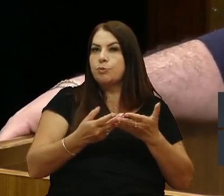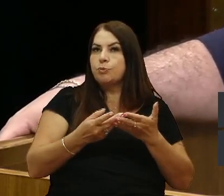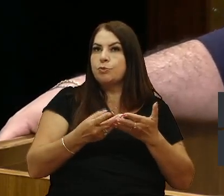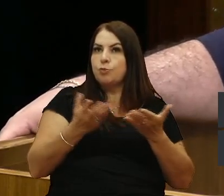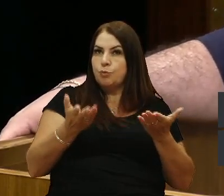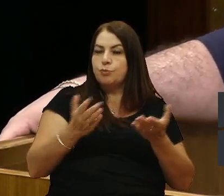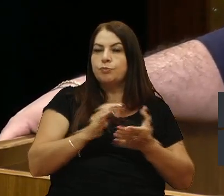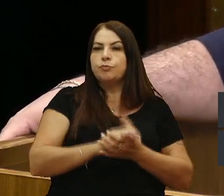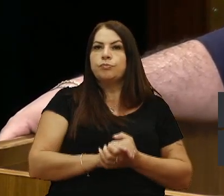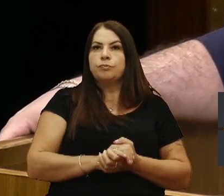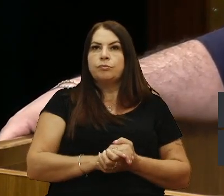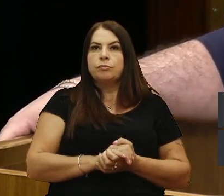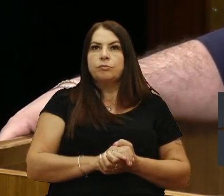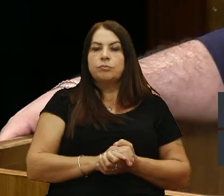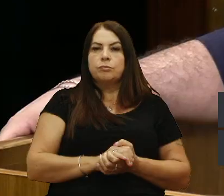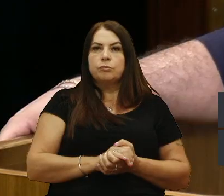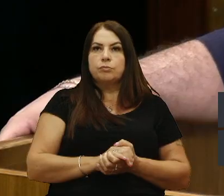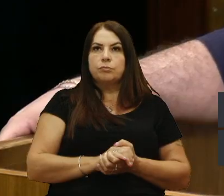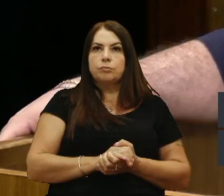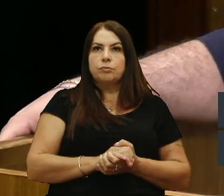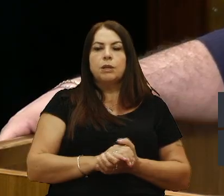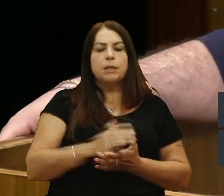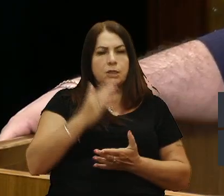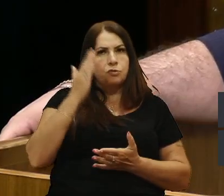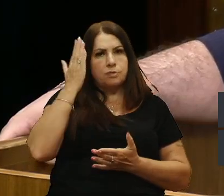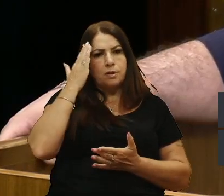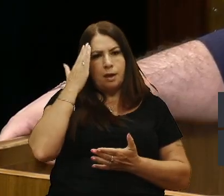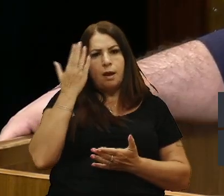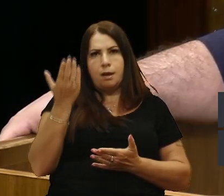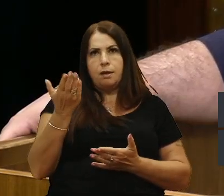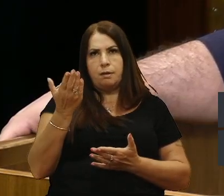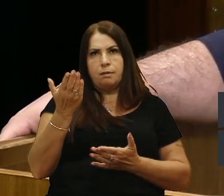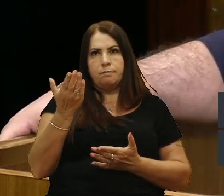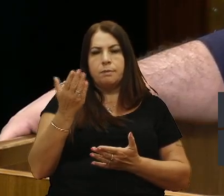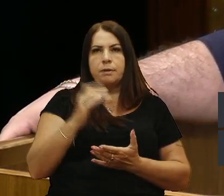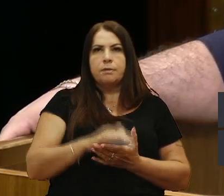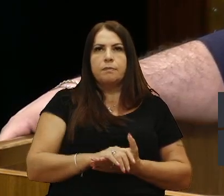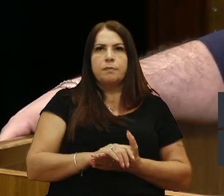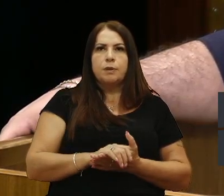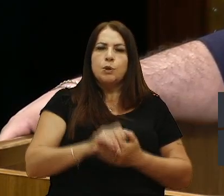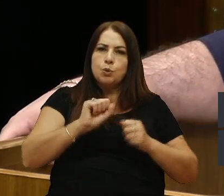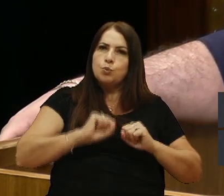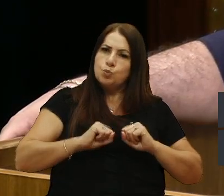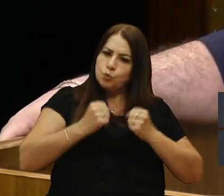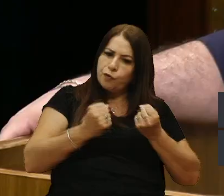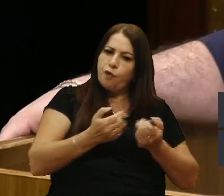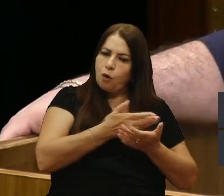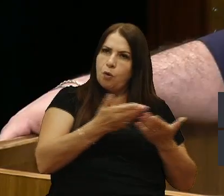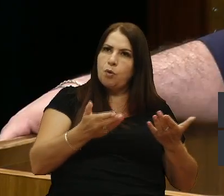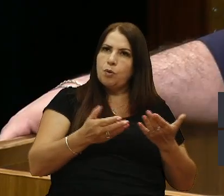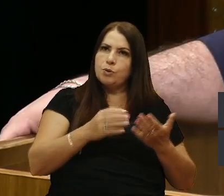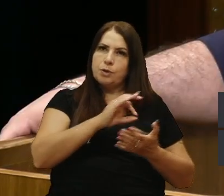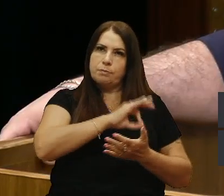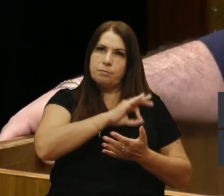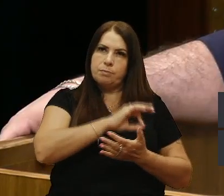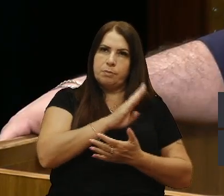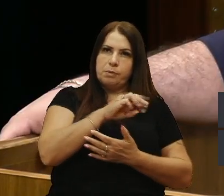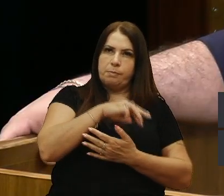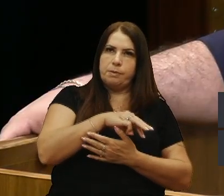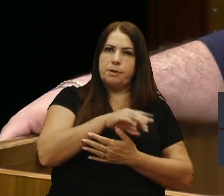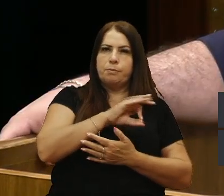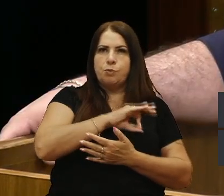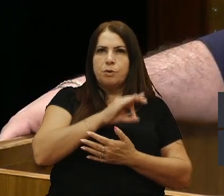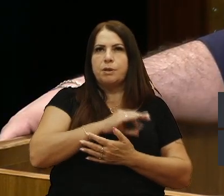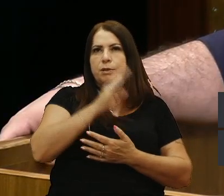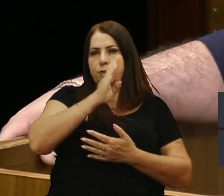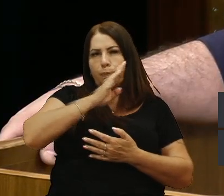hoje. Embora a gente saiba do esforço da Brigada Militar, da Polícia Civil, do